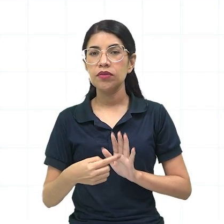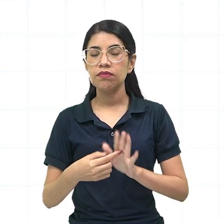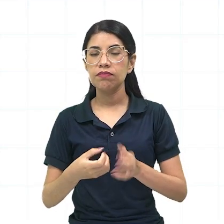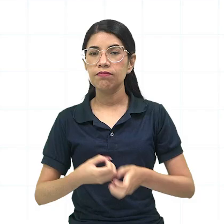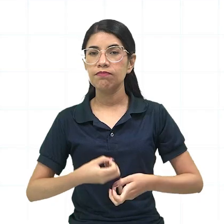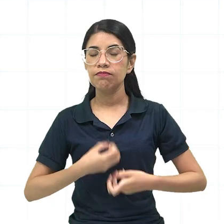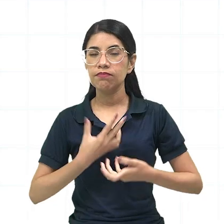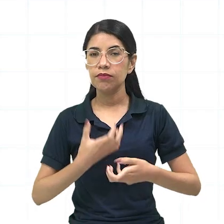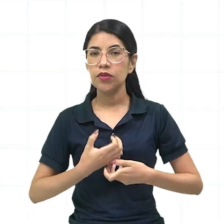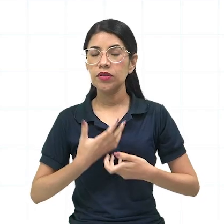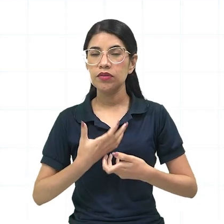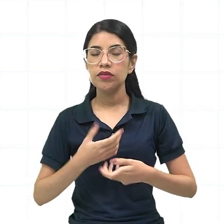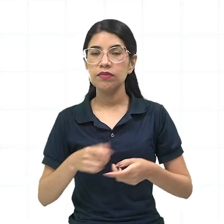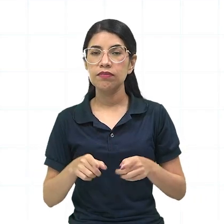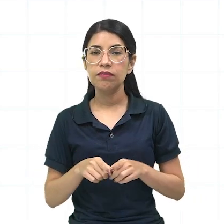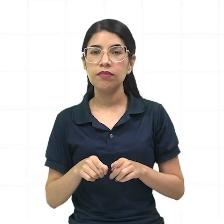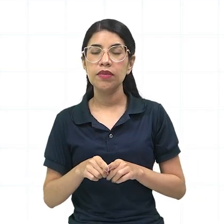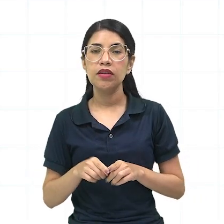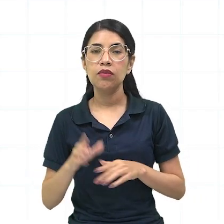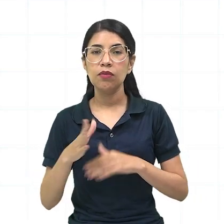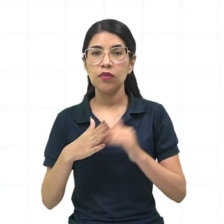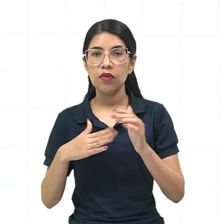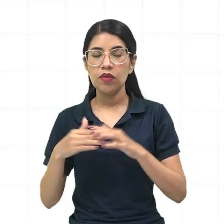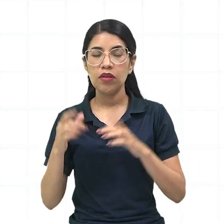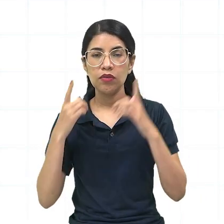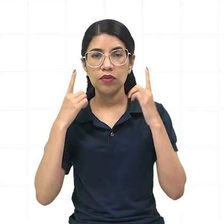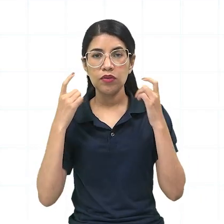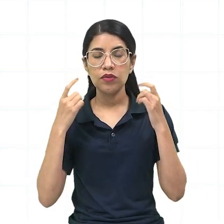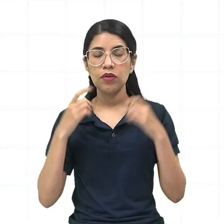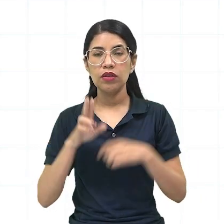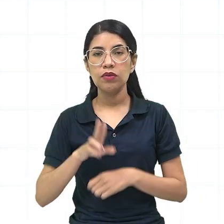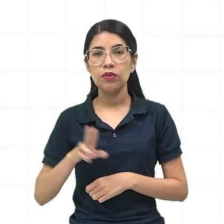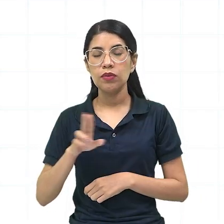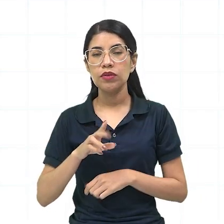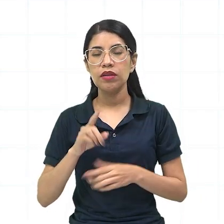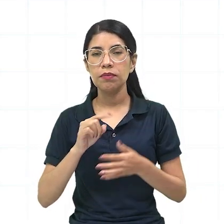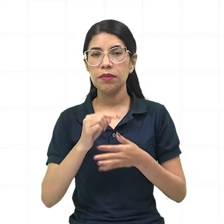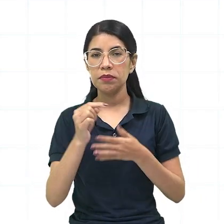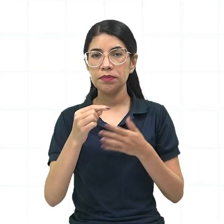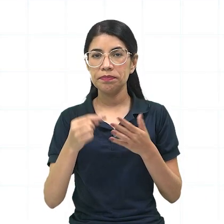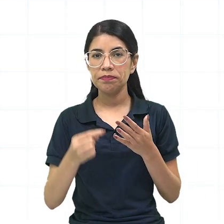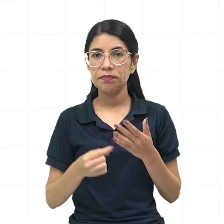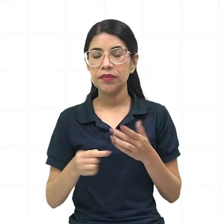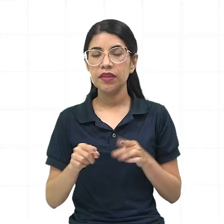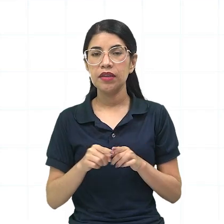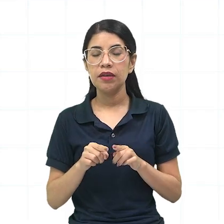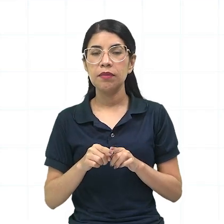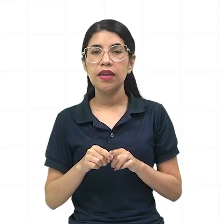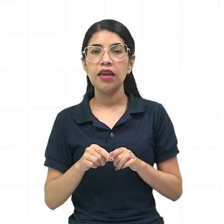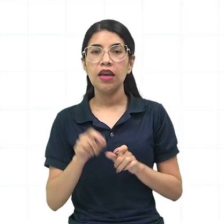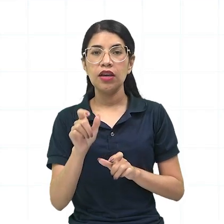O sonoplasta, ele trabalha os elementos sonoros, ajudando a